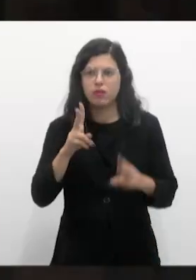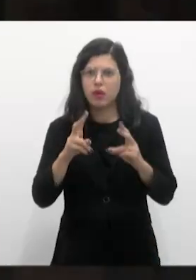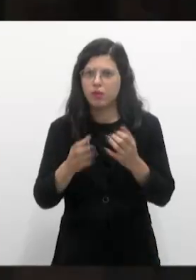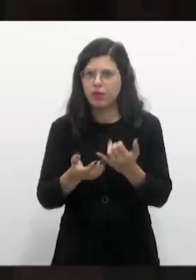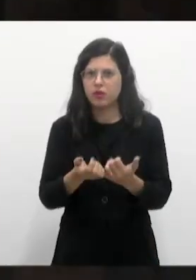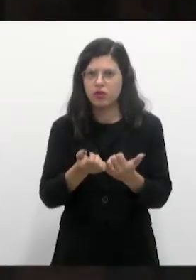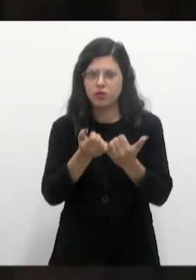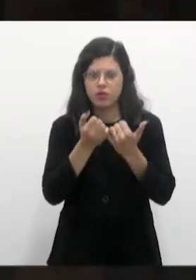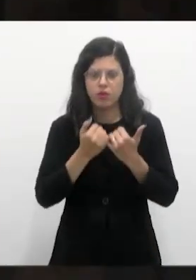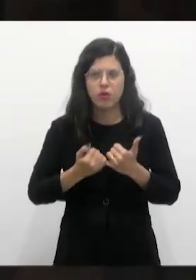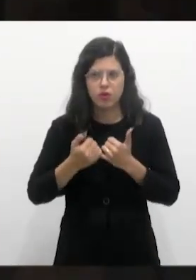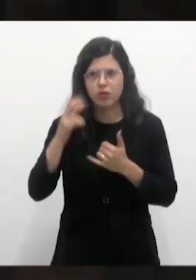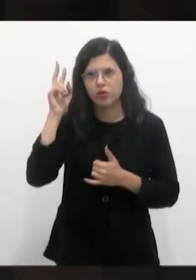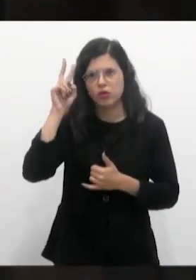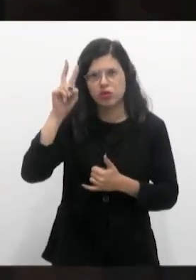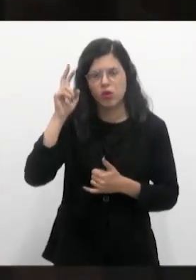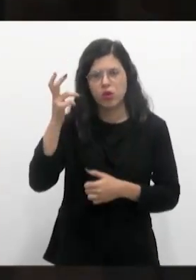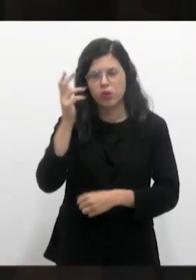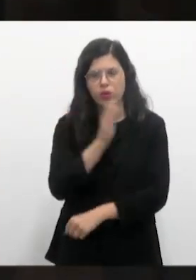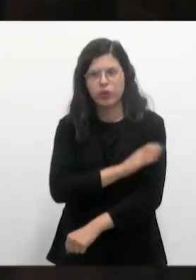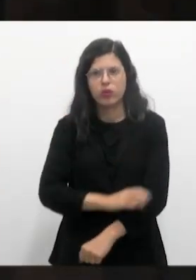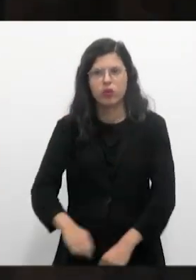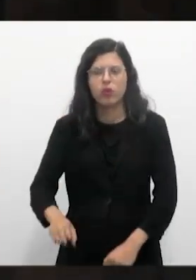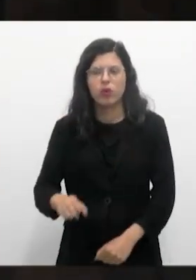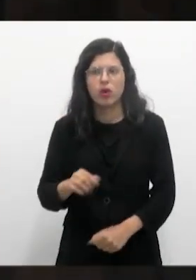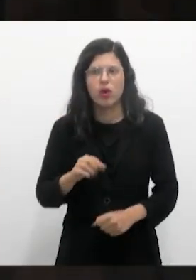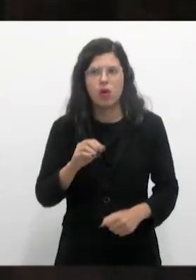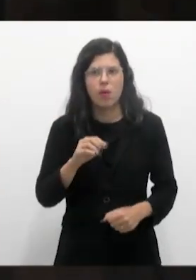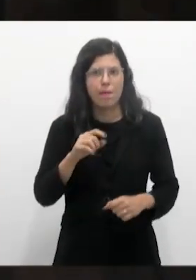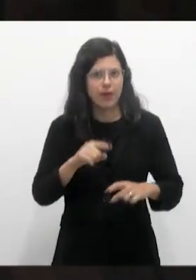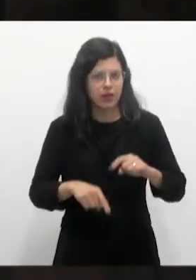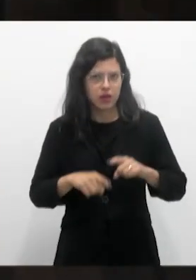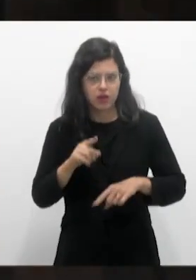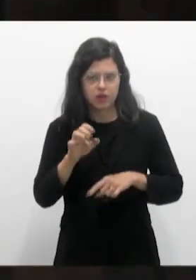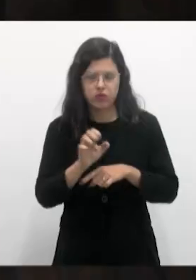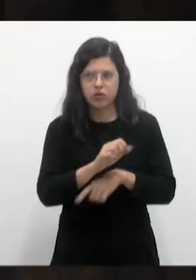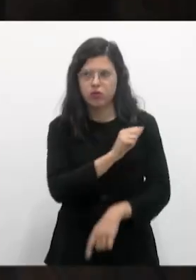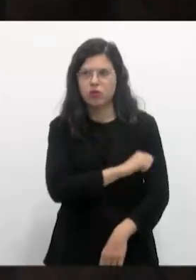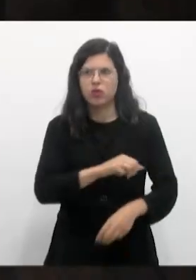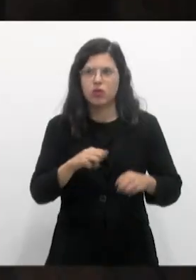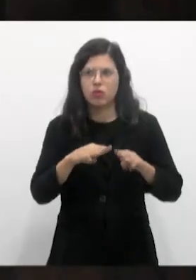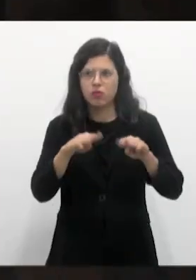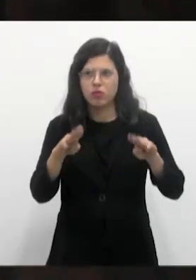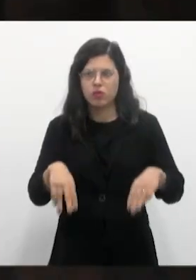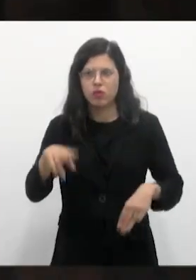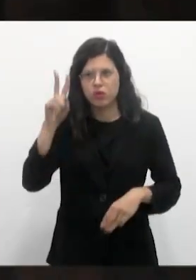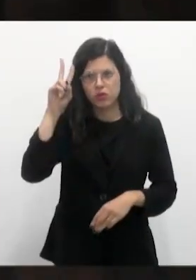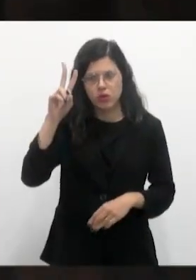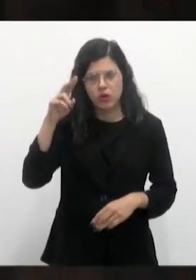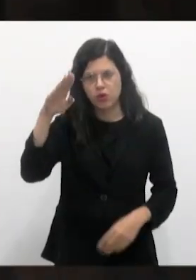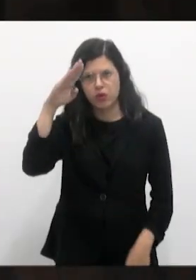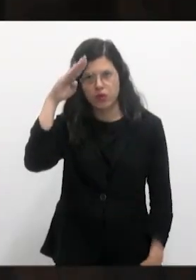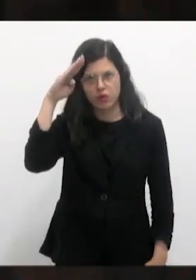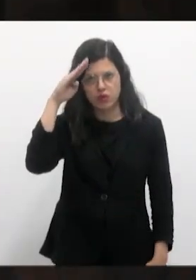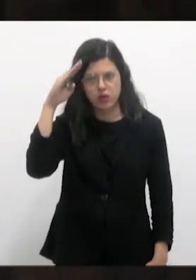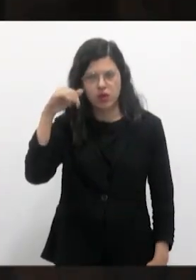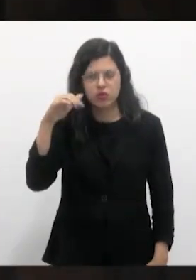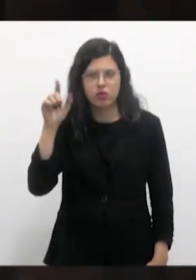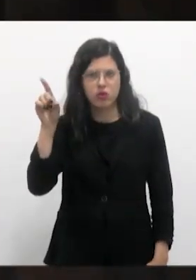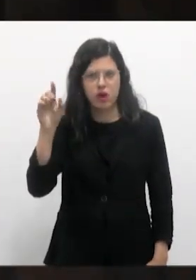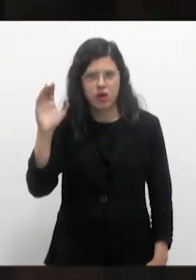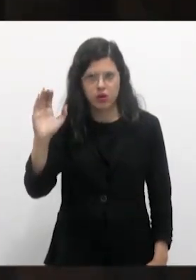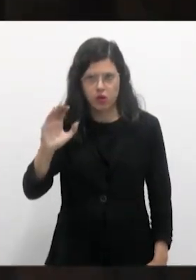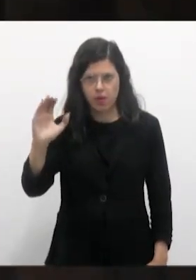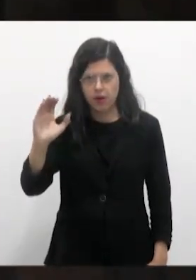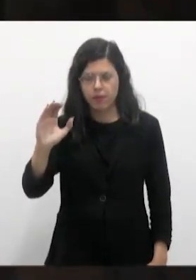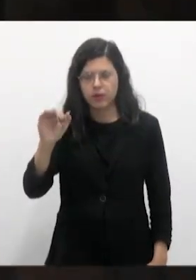patrimônio histórico, cultural de natureza material do Estado do Rio de Janeiro o Museu Histórico do Exército e Forte de Copacabana, pendendo